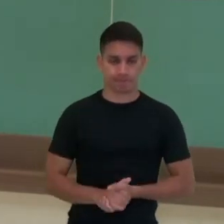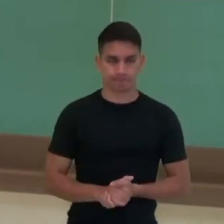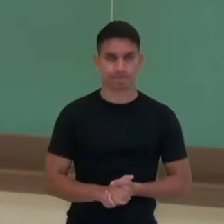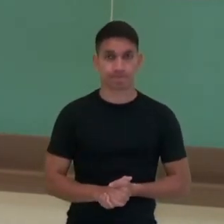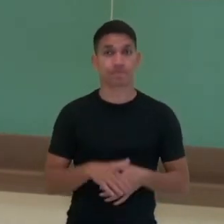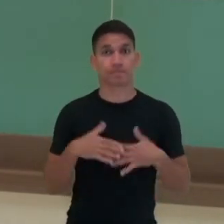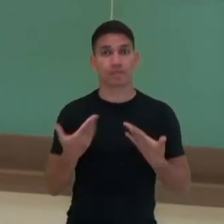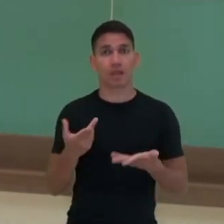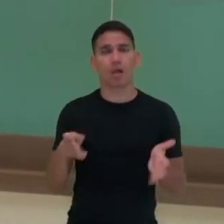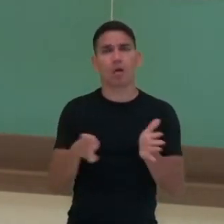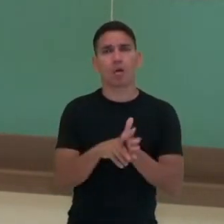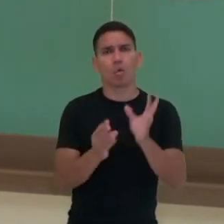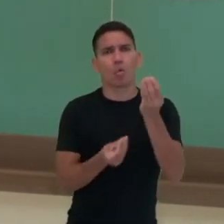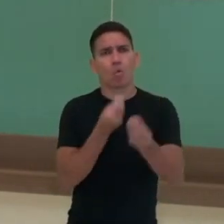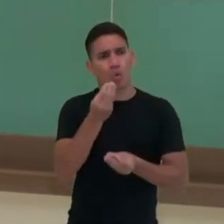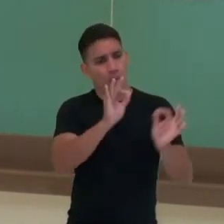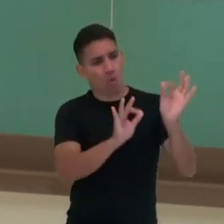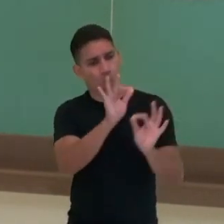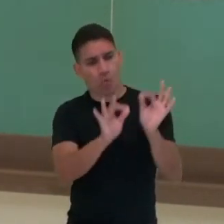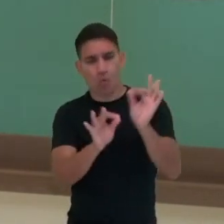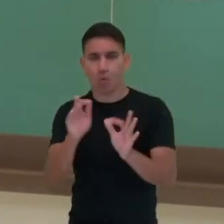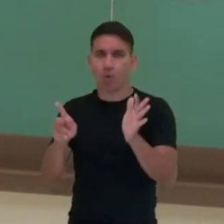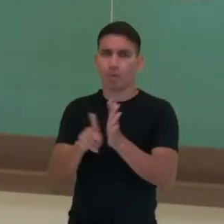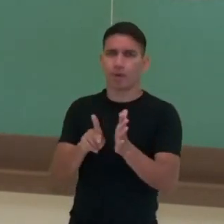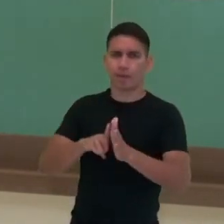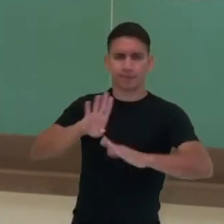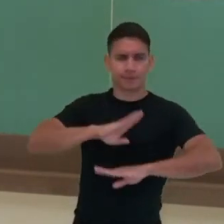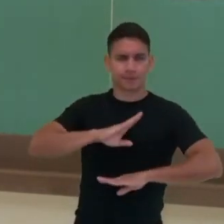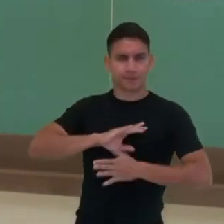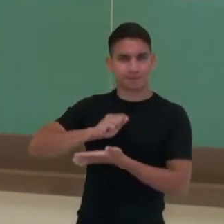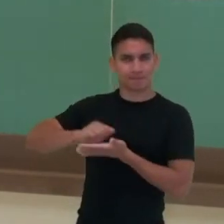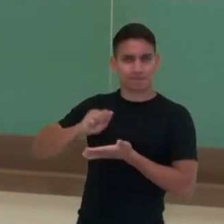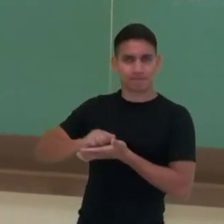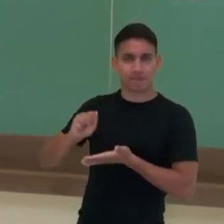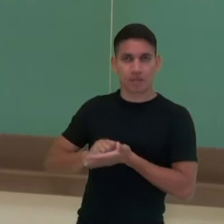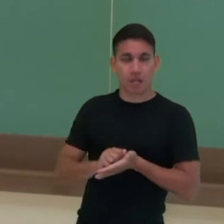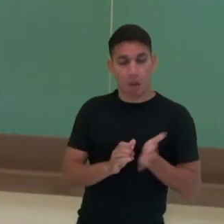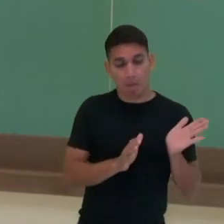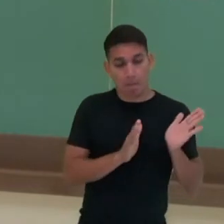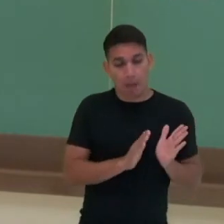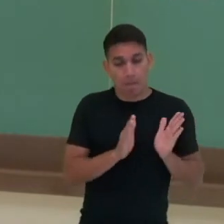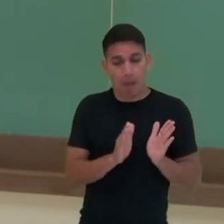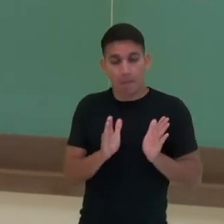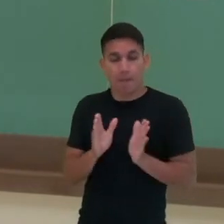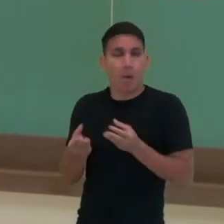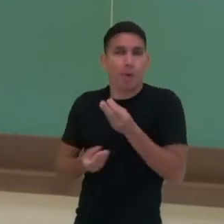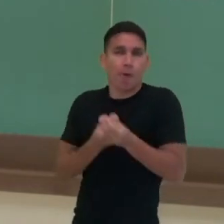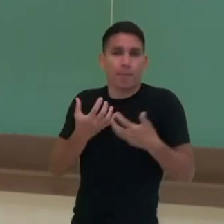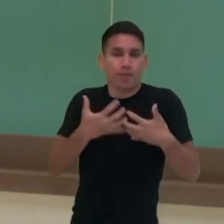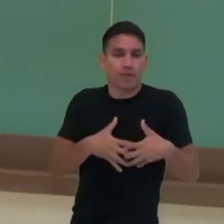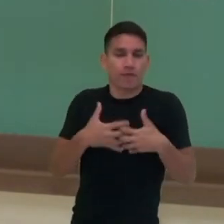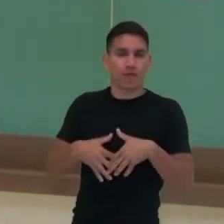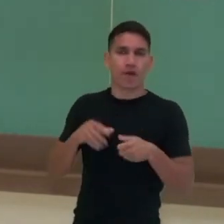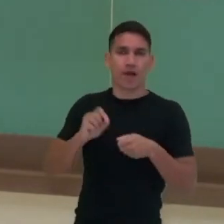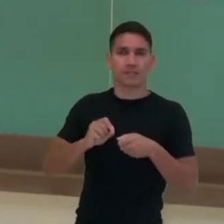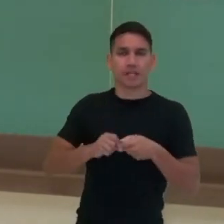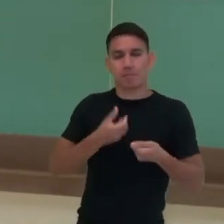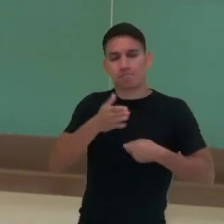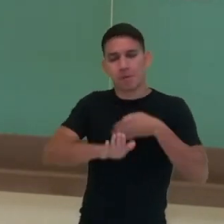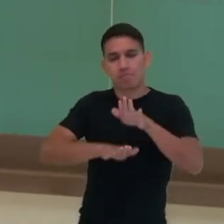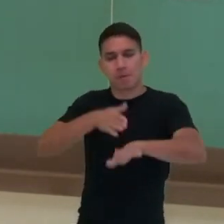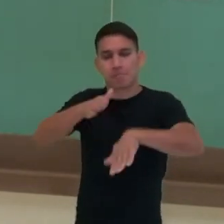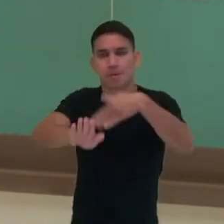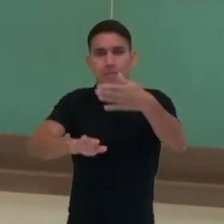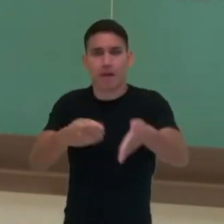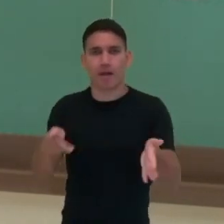Vamos então planejar então o nosso causo, né? Então, que passo a passo que nós precisamos seguir, né? Dentro